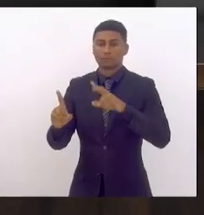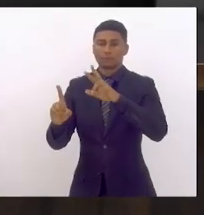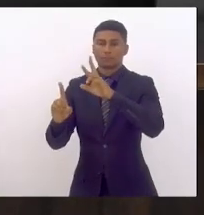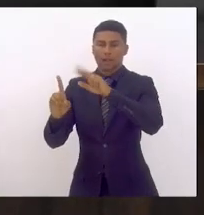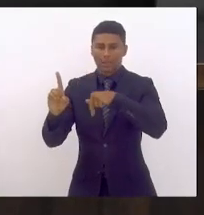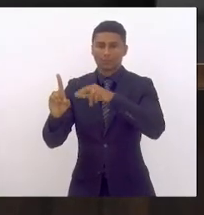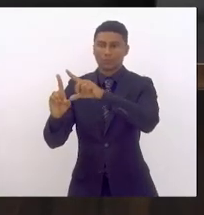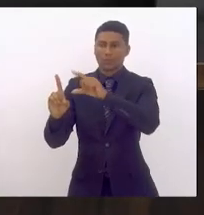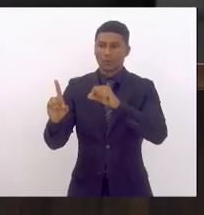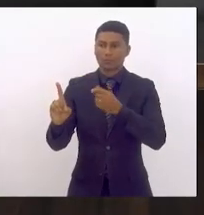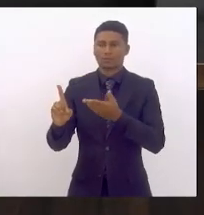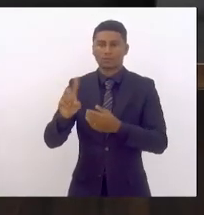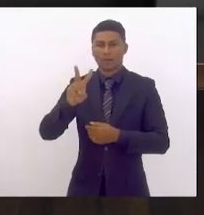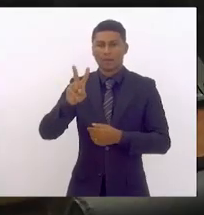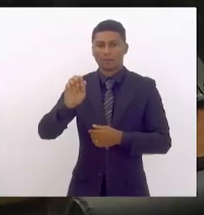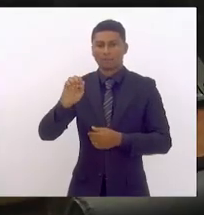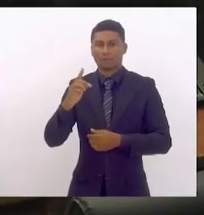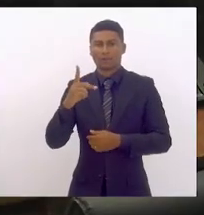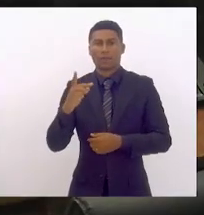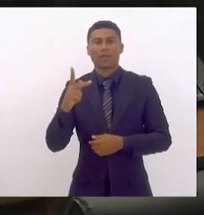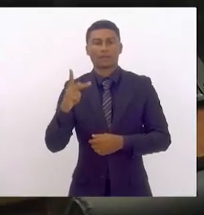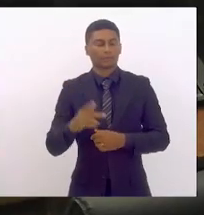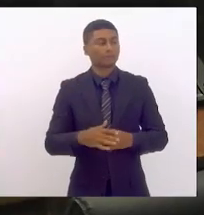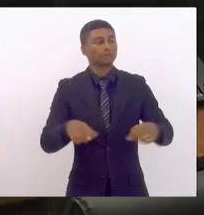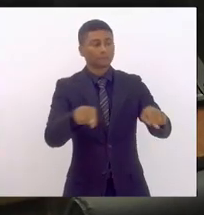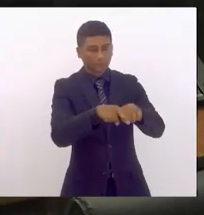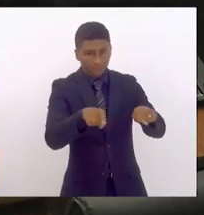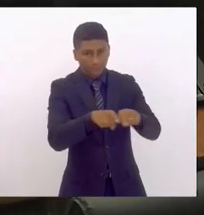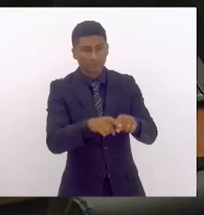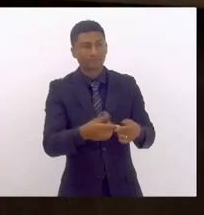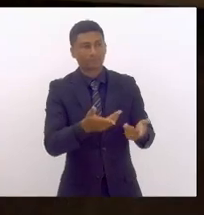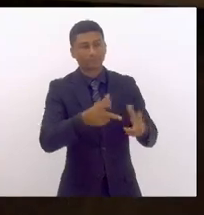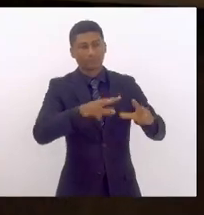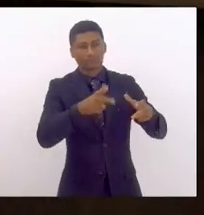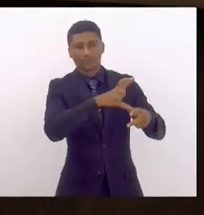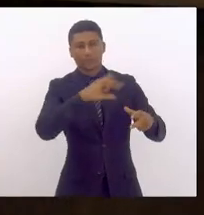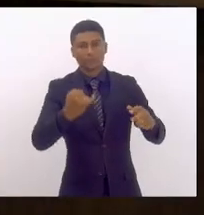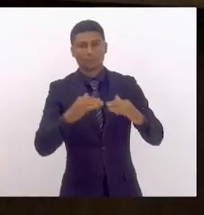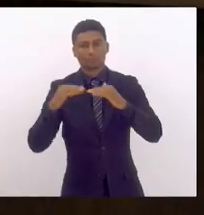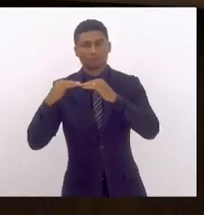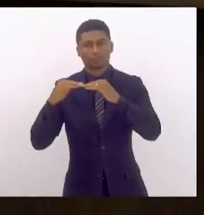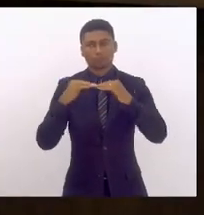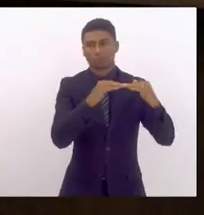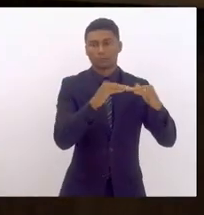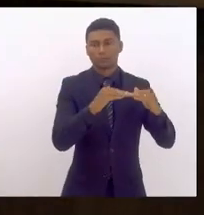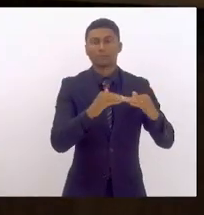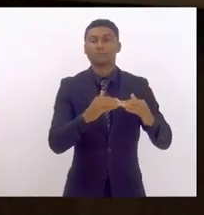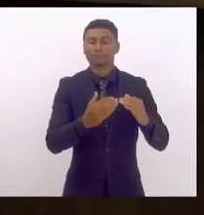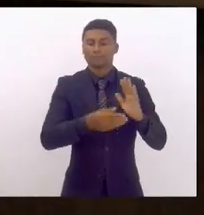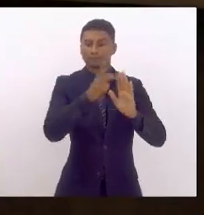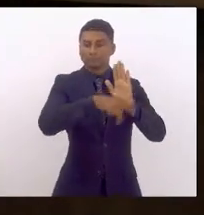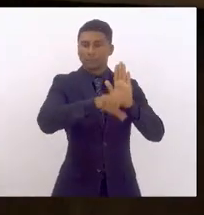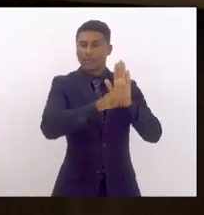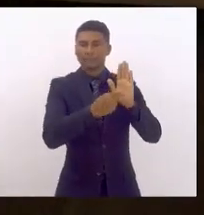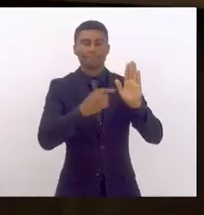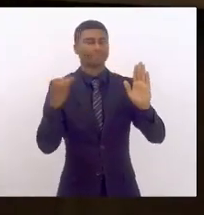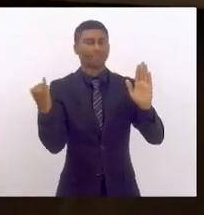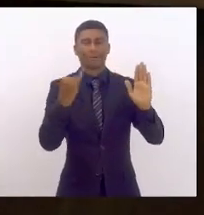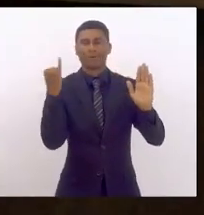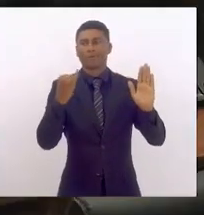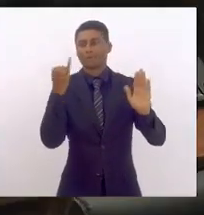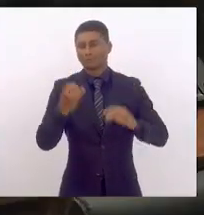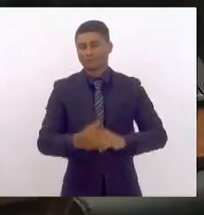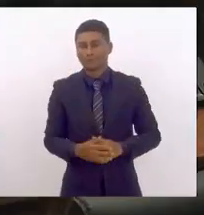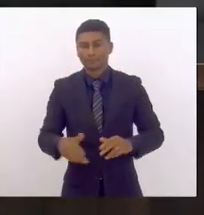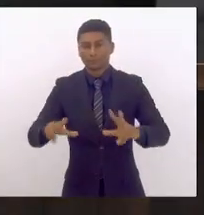deputado waldeck também acompanhado parecia da ccj ressaltando mais uma vez da importância do projeto da deputada